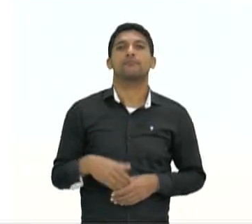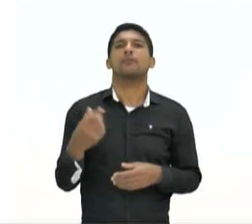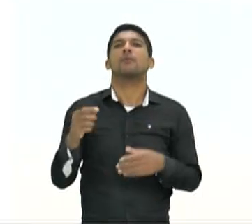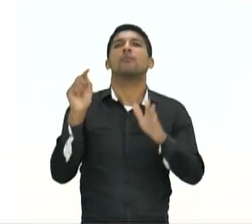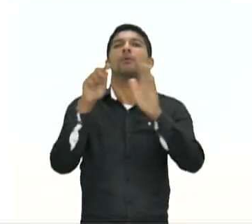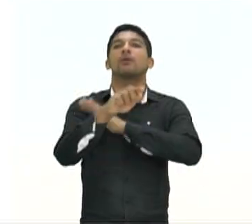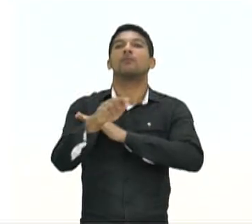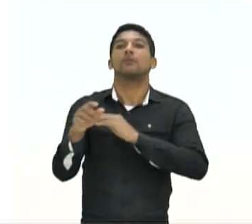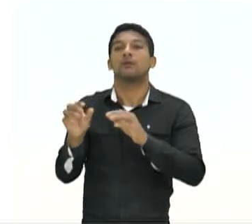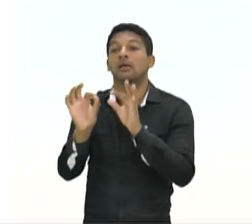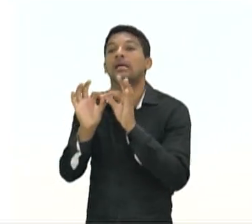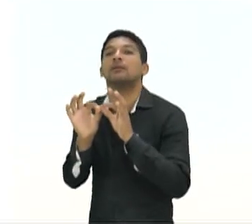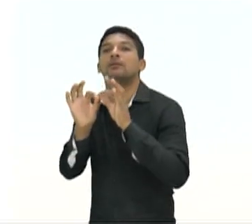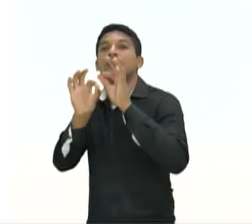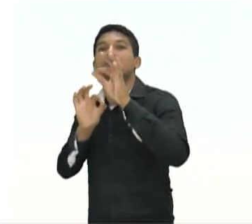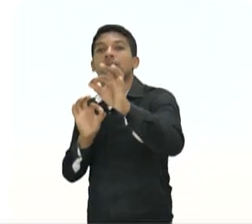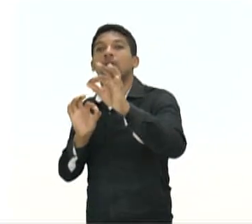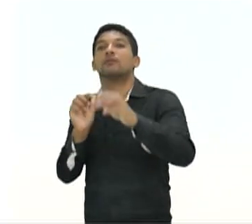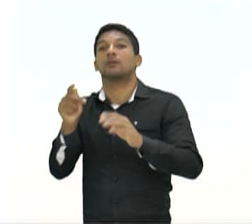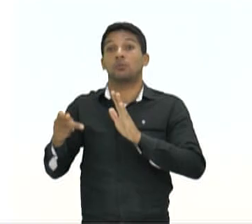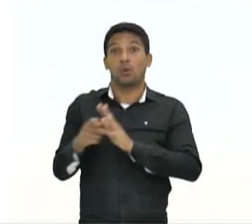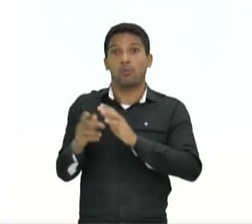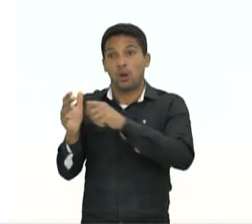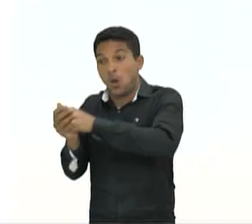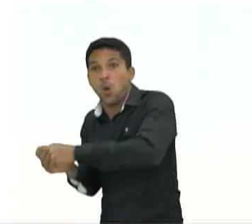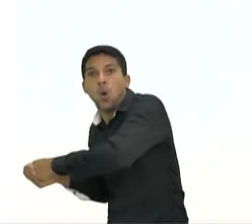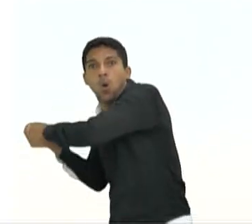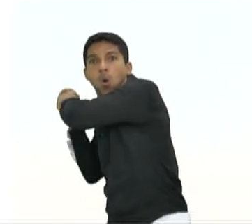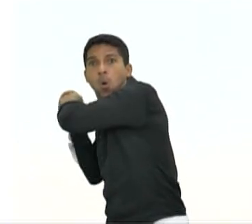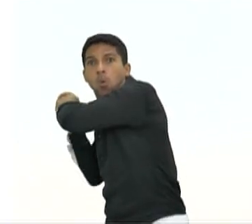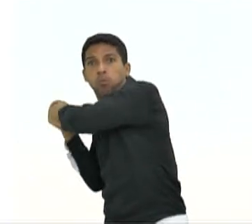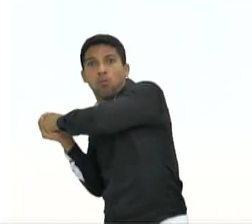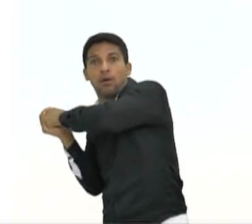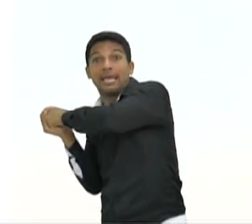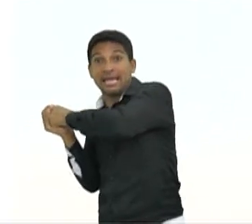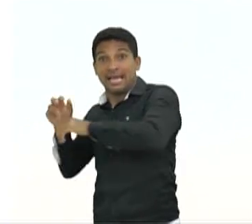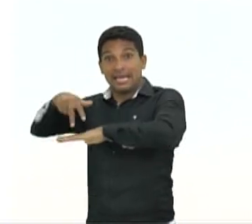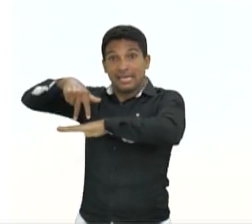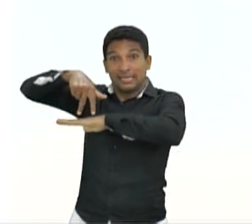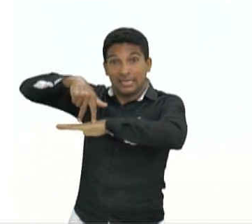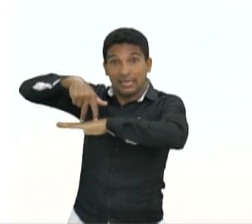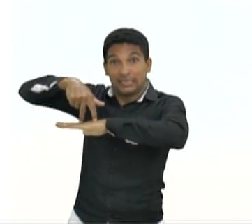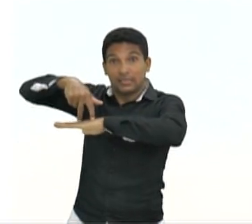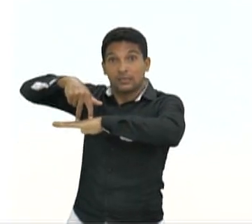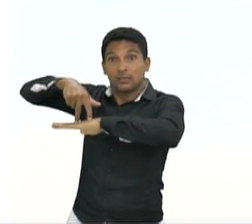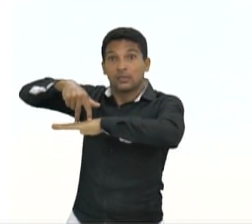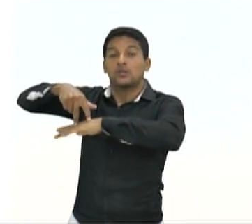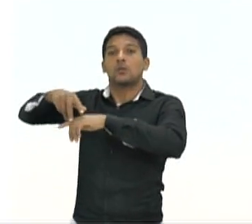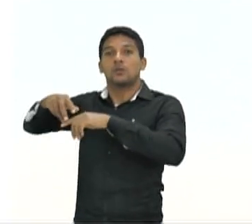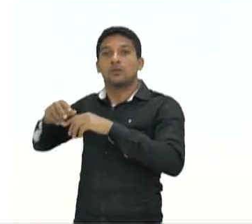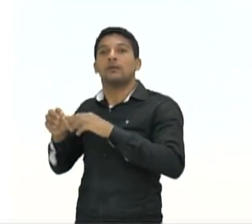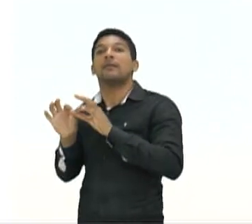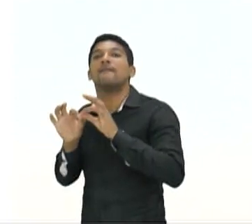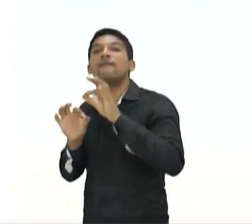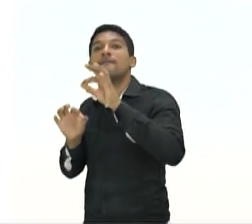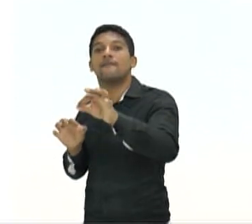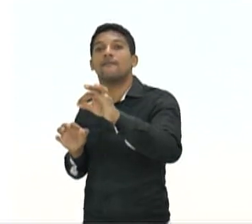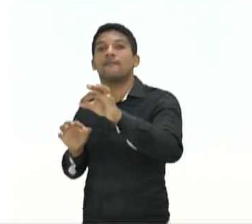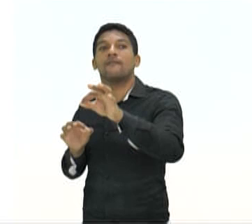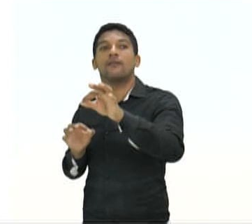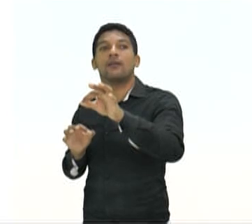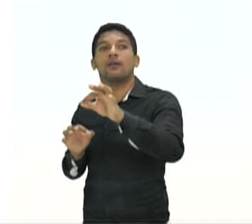entre o arremessador e o rebatedor? Pergunta objetiva, bem tranquilo para vocês, né? Temos letra A, 18 metros. Letra